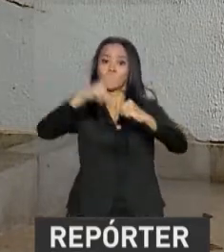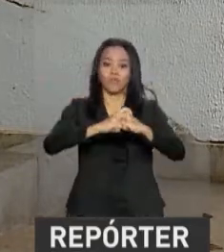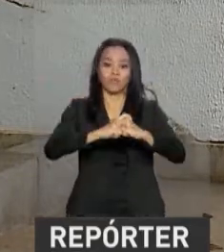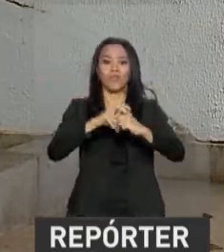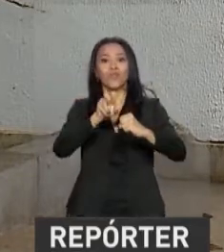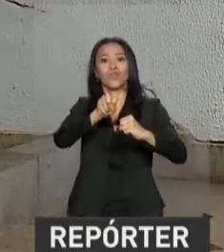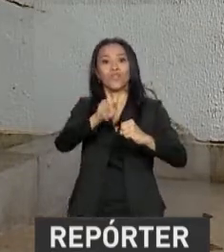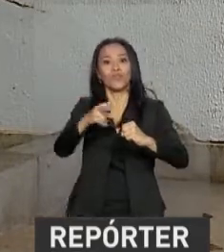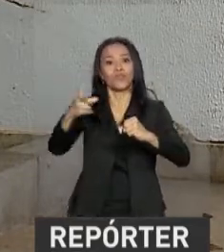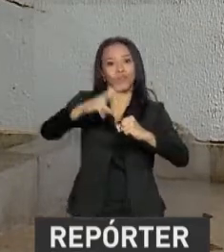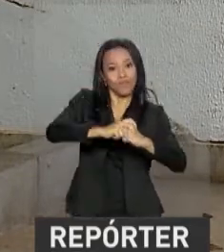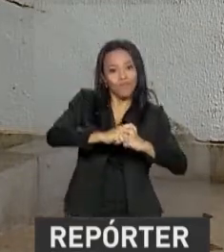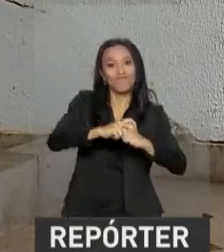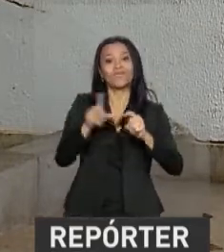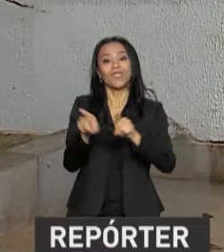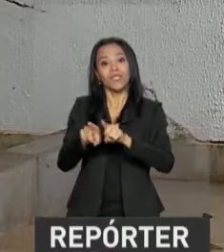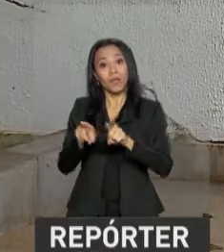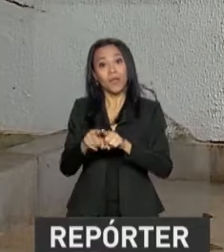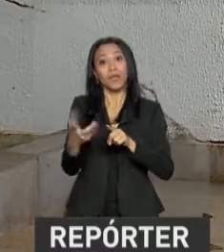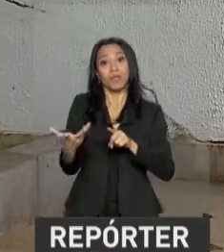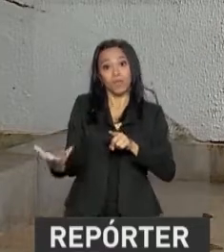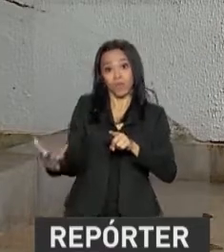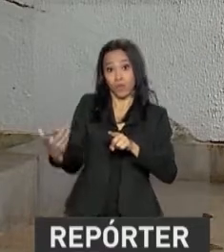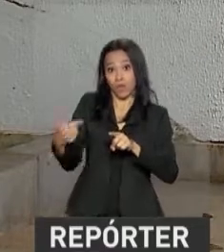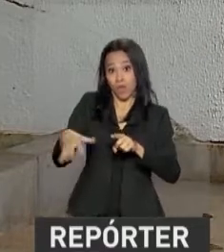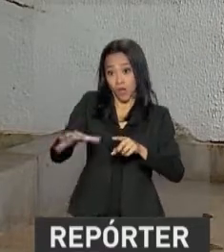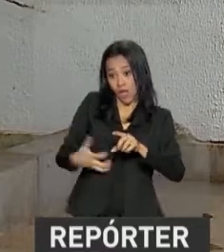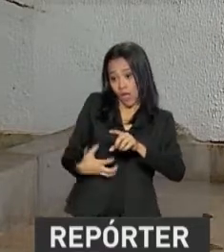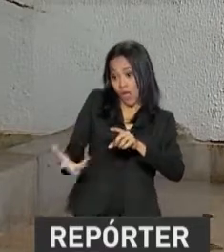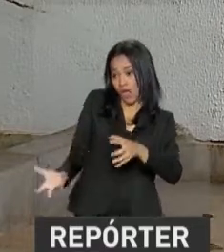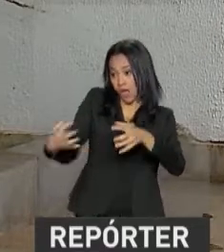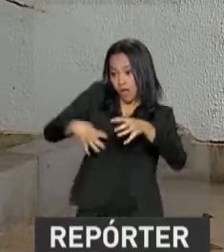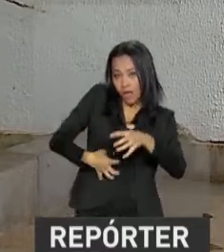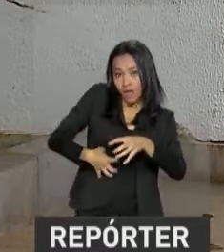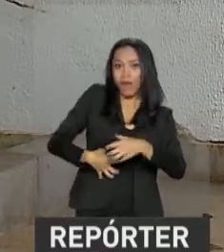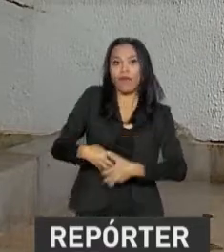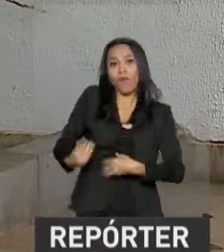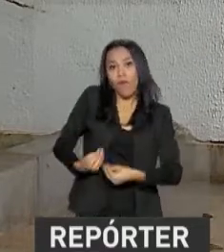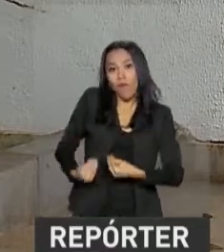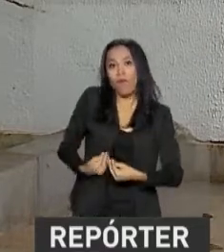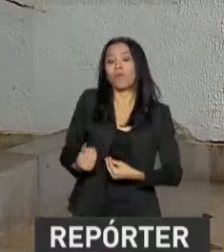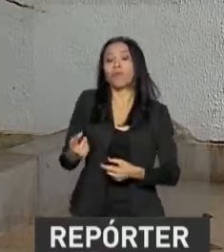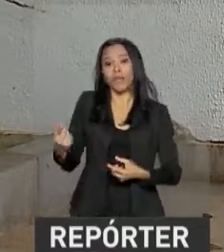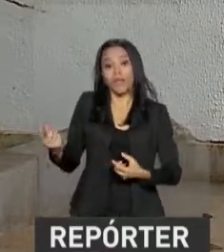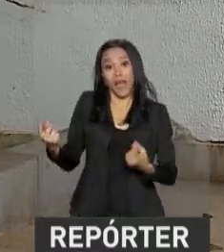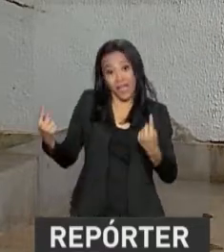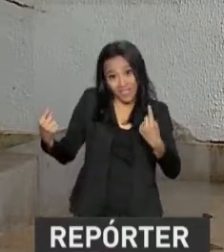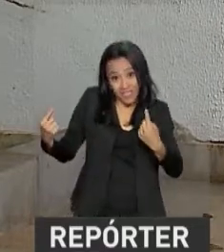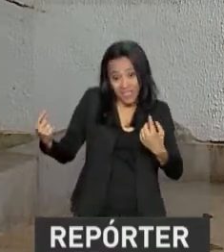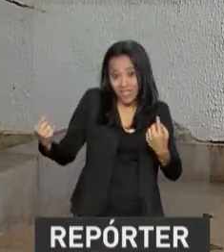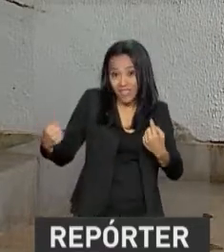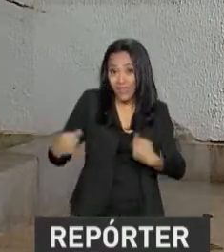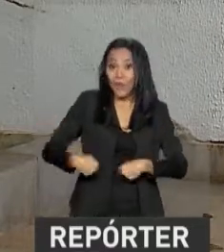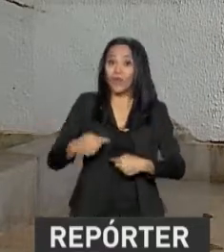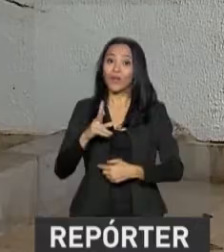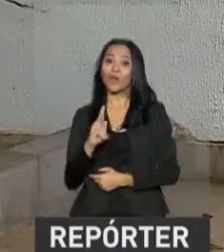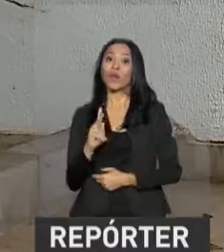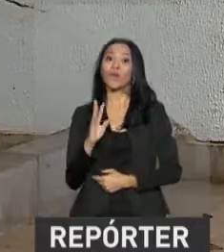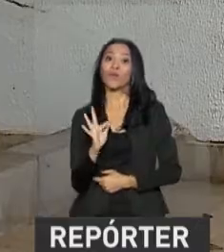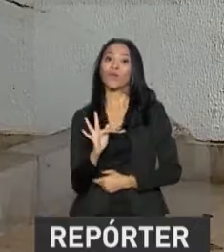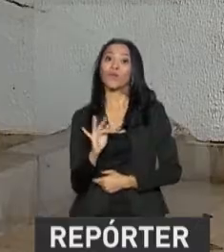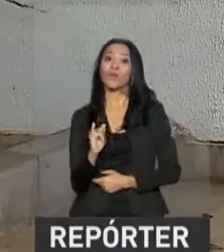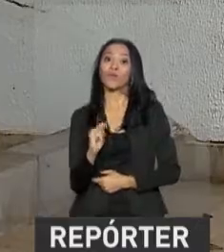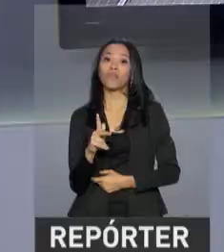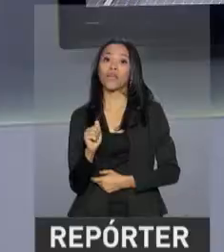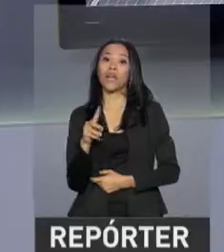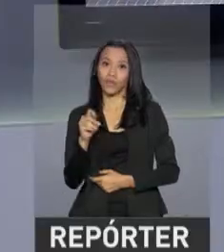usado para evitar a rejeição de órgãos transplantados reparte c ataca o fígado e na maioria das vezes é transmitida pelo